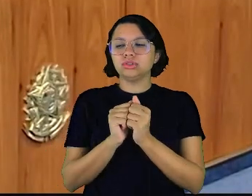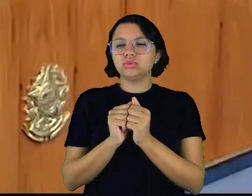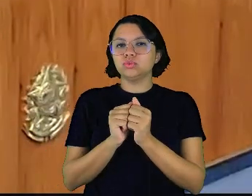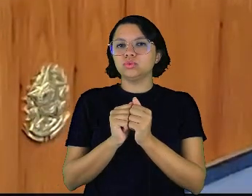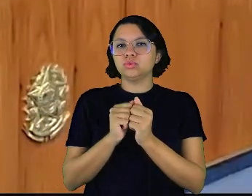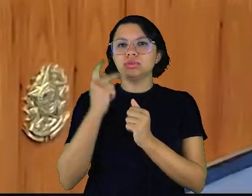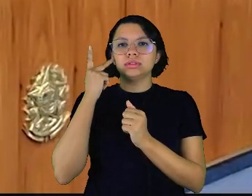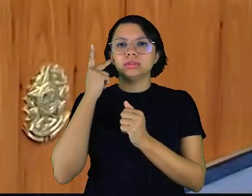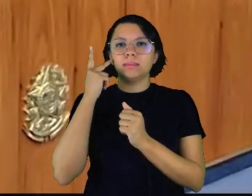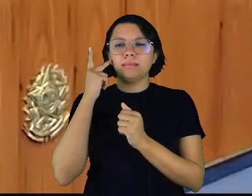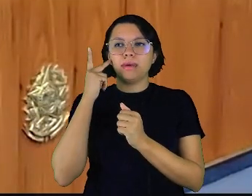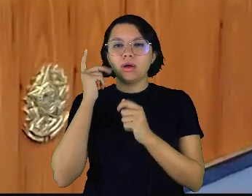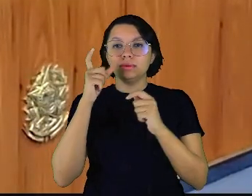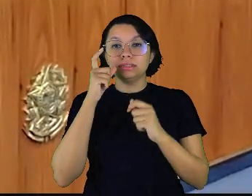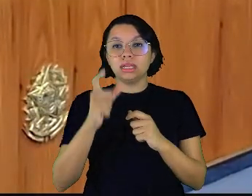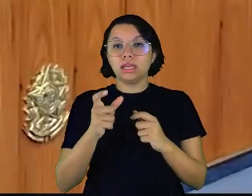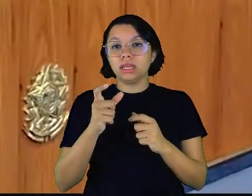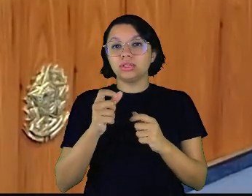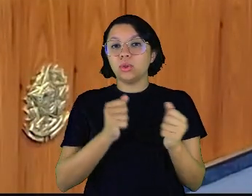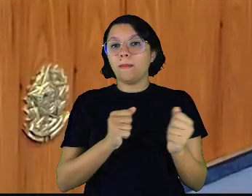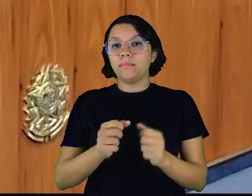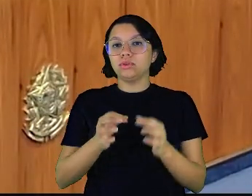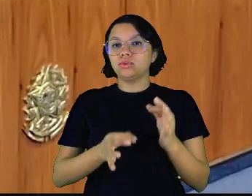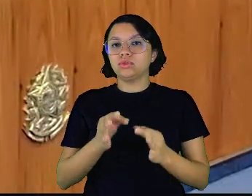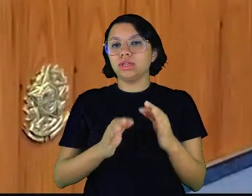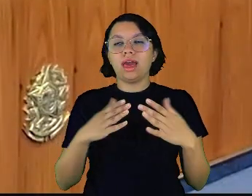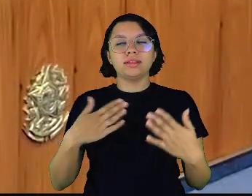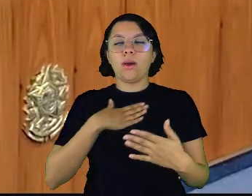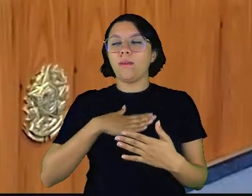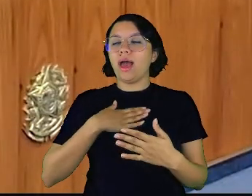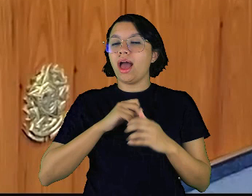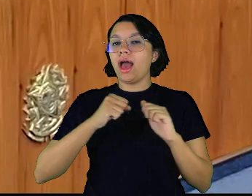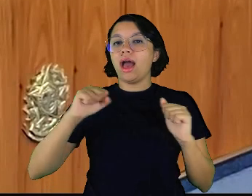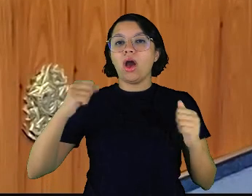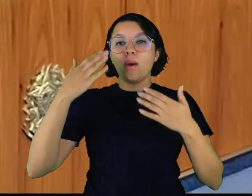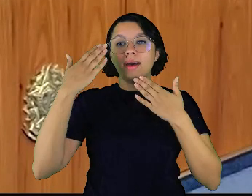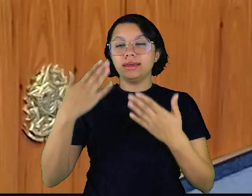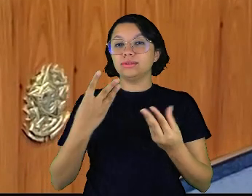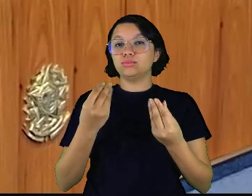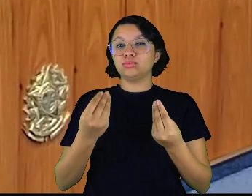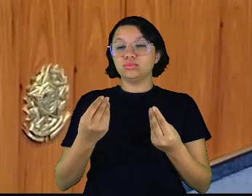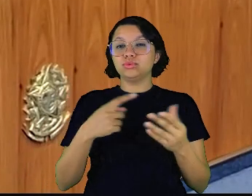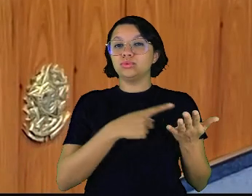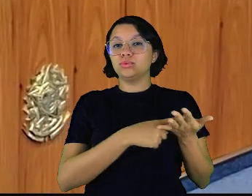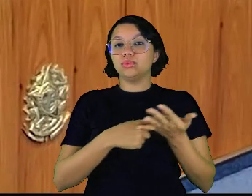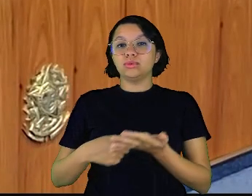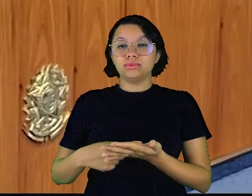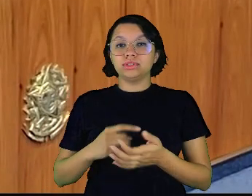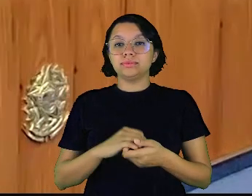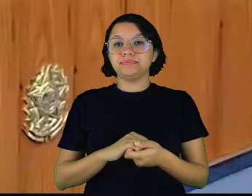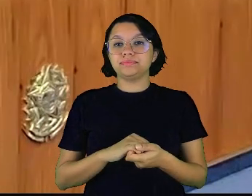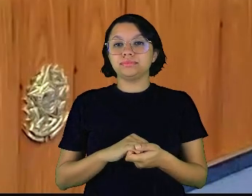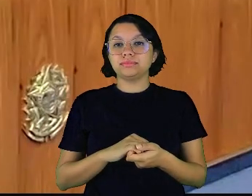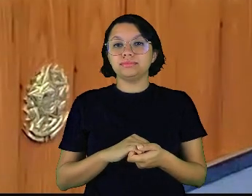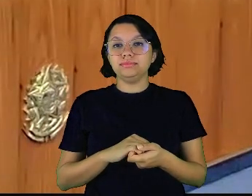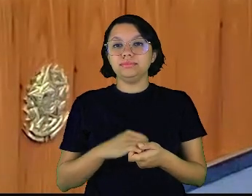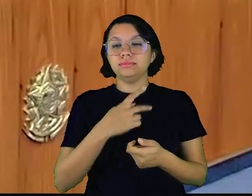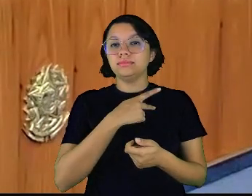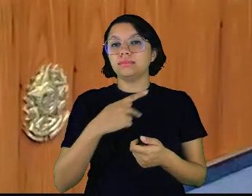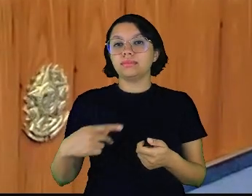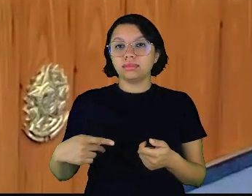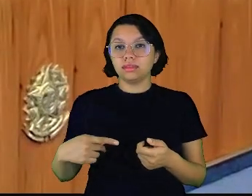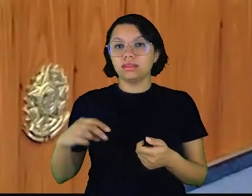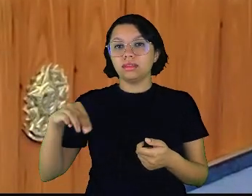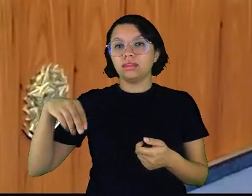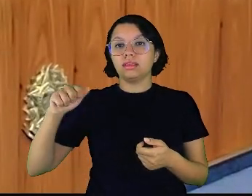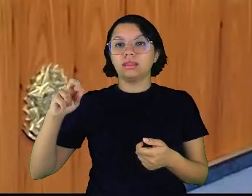para questões de interesse do Poder Judiciário. Então, é um prazer imenso estar aqui, agradeço muito o convite pelas